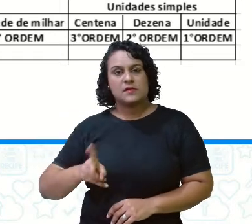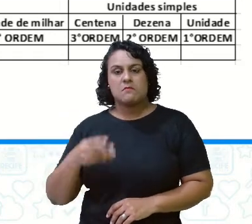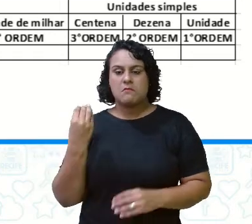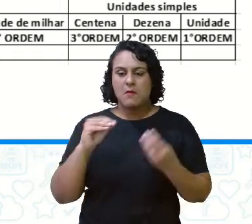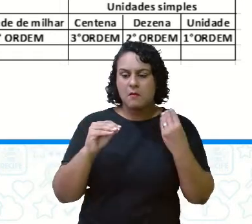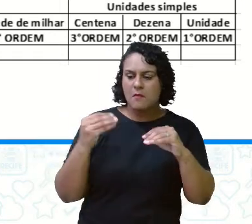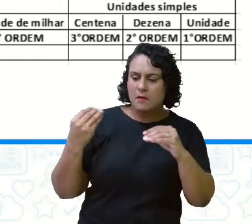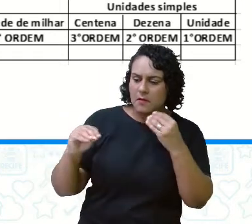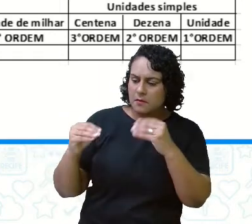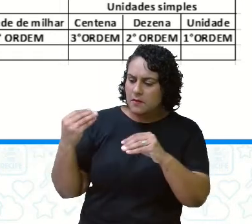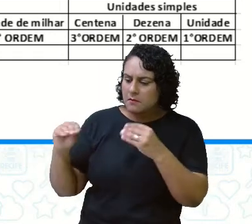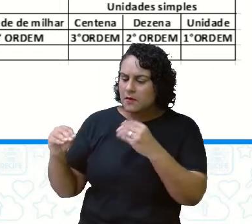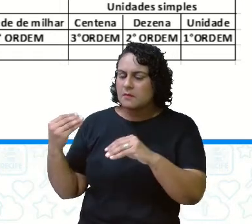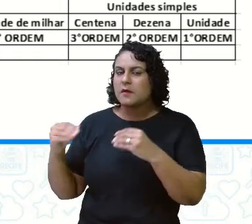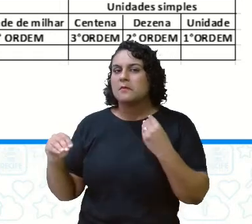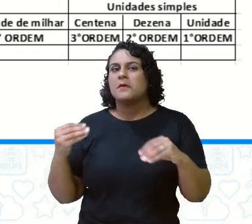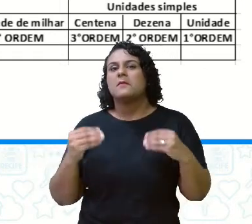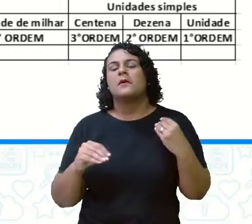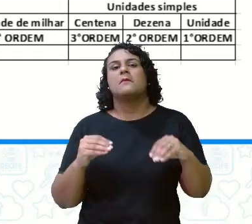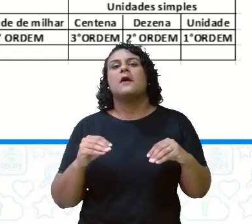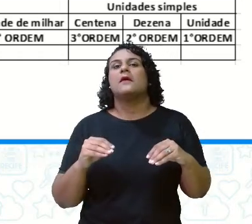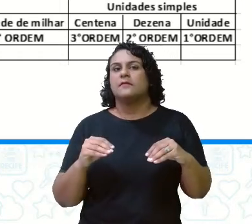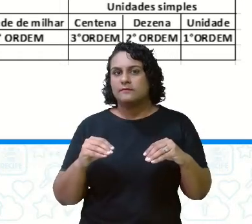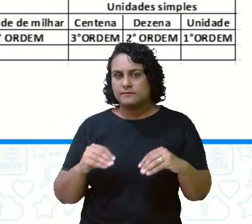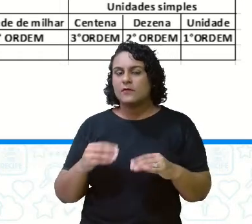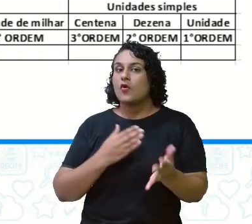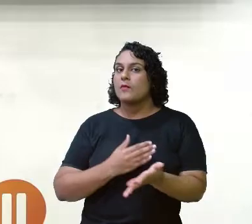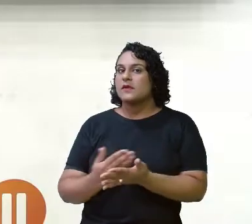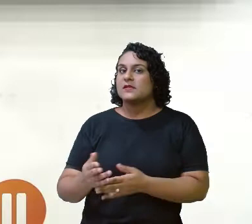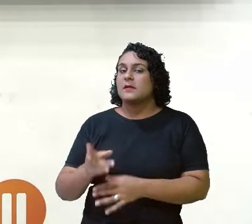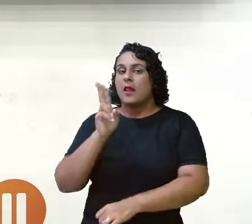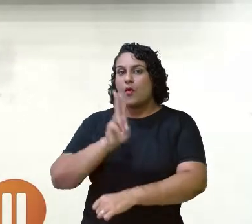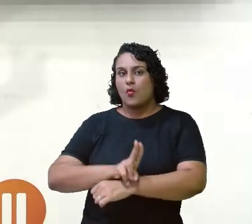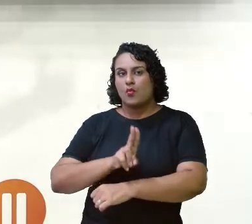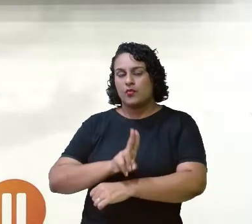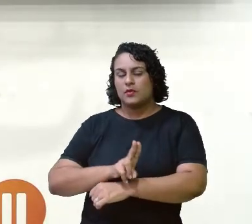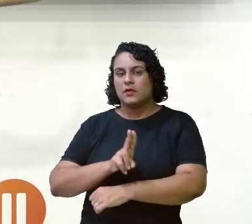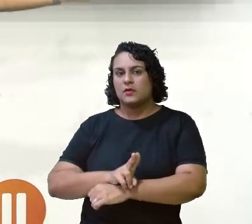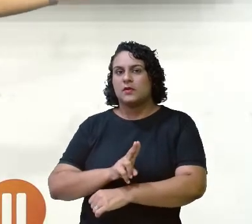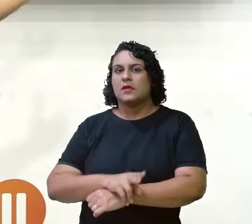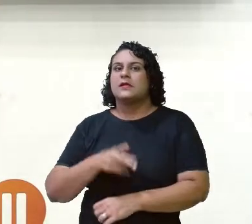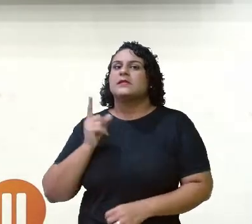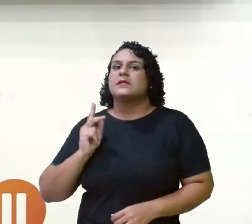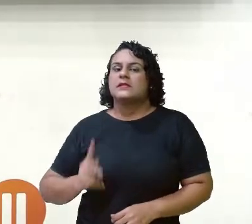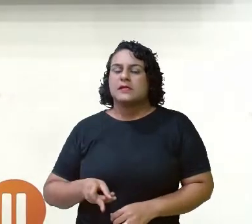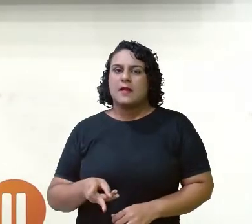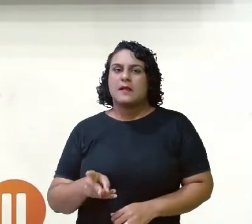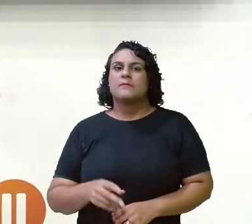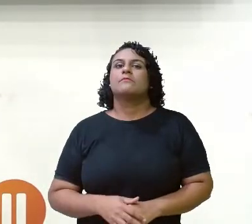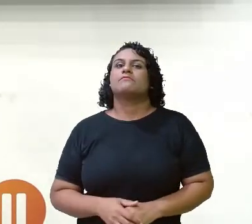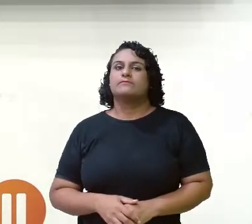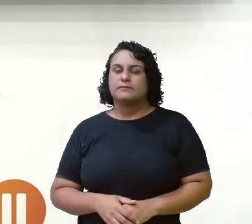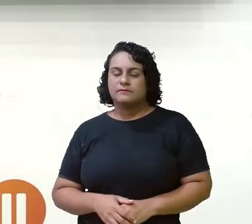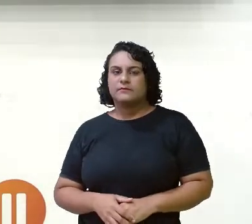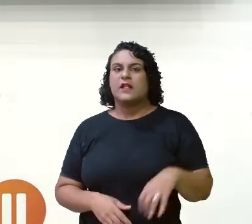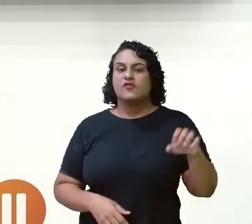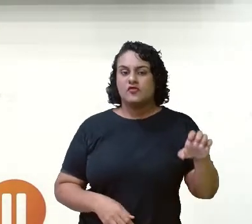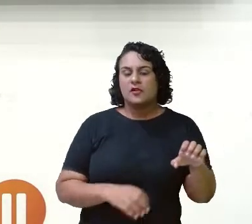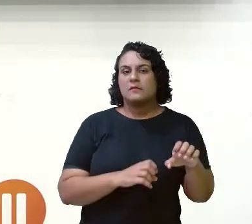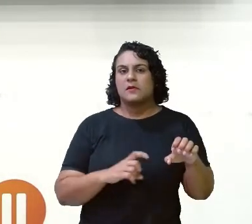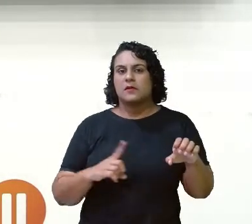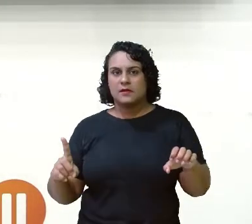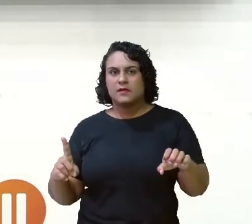preencher partindo da unidade, tá certo? Sempre vai ser da esquerda para a direita,